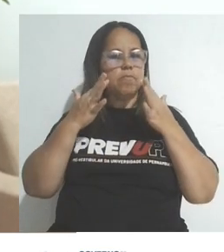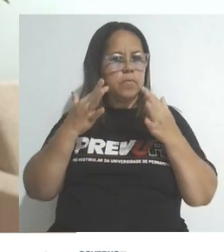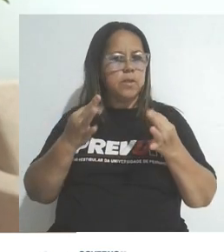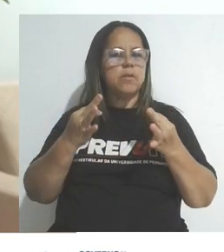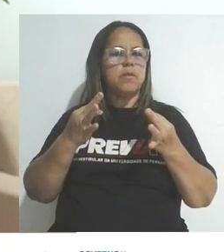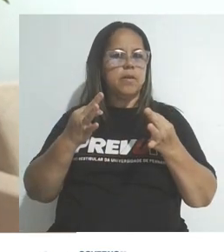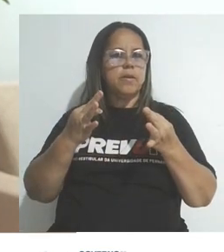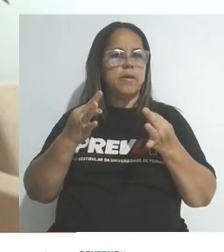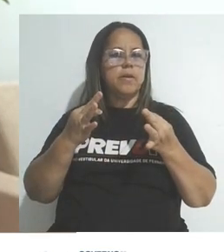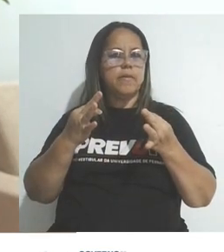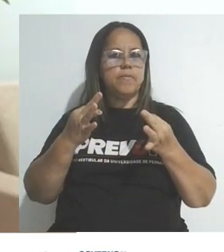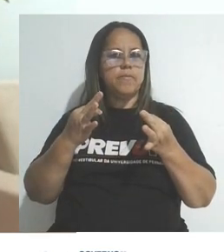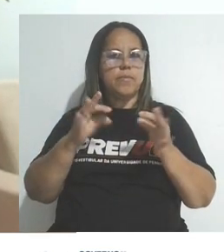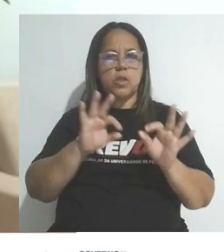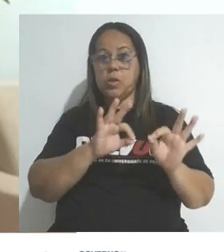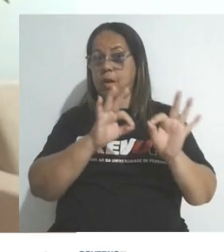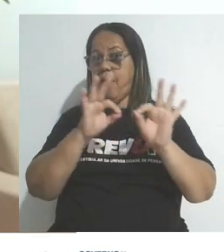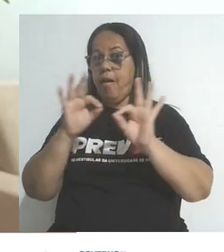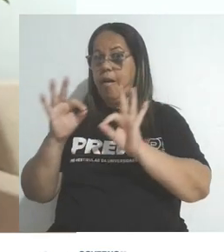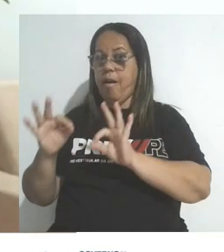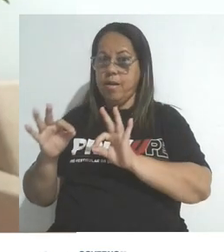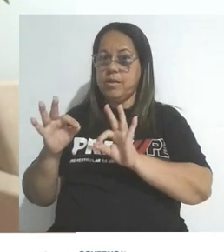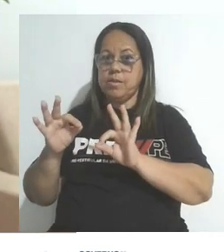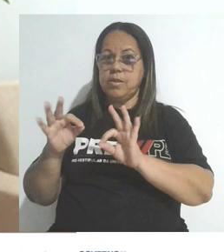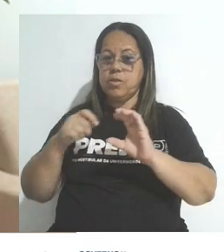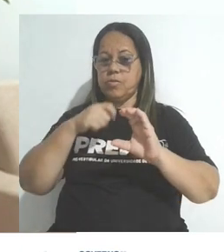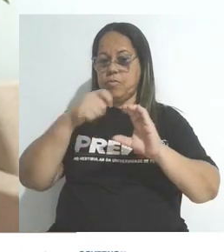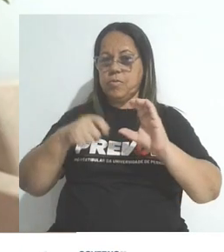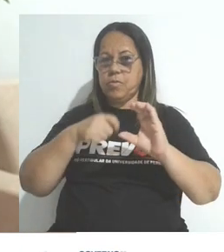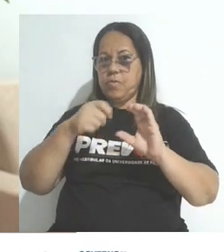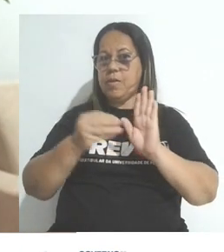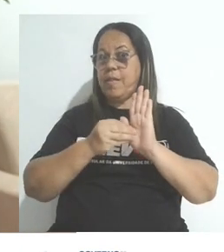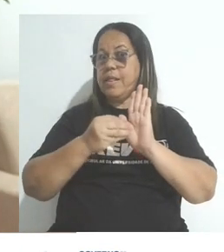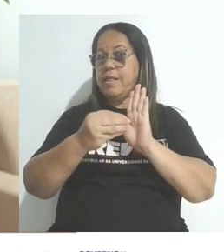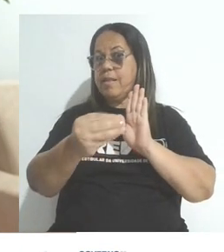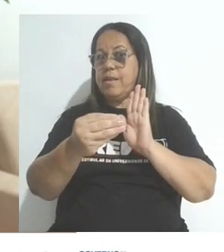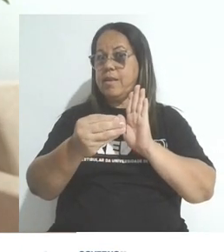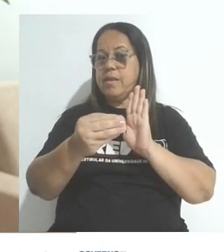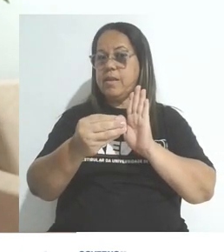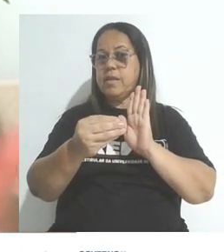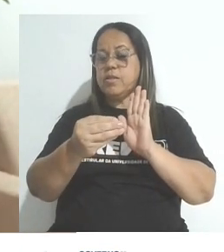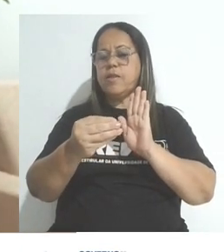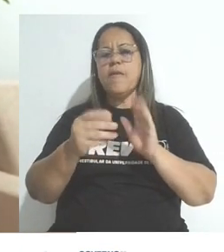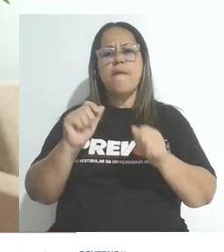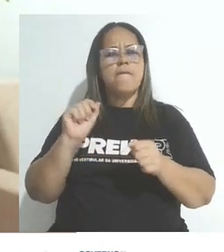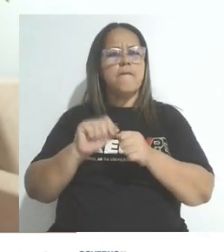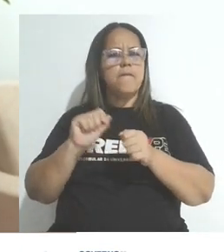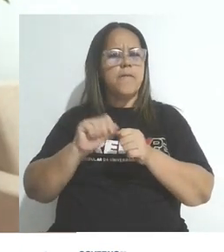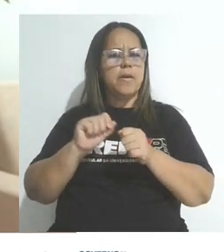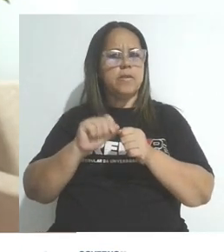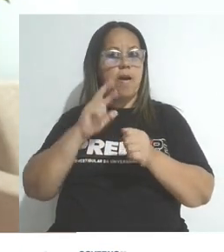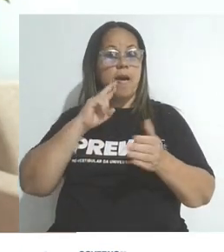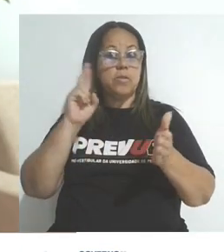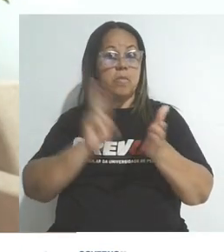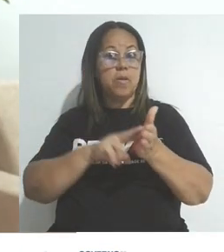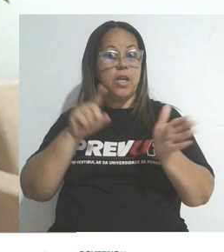atento, assistam outros vídeos, né, de dicas e sugestões que tem na rede, façam as questões